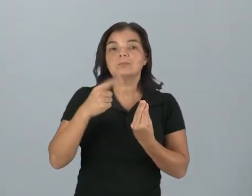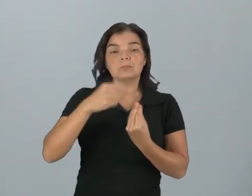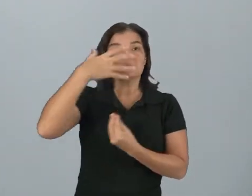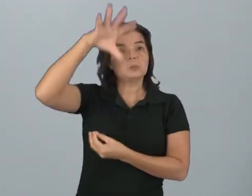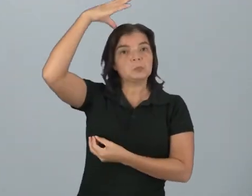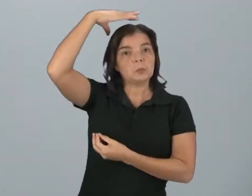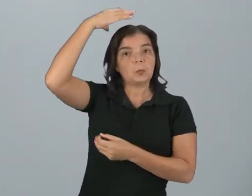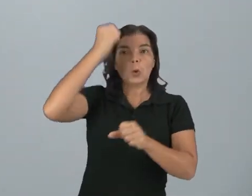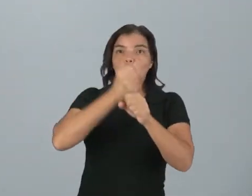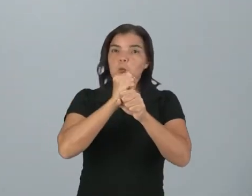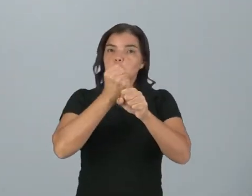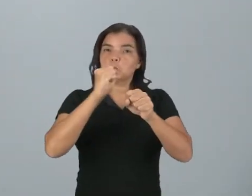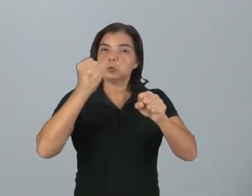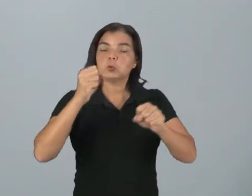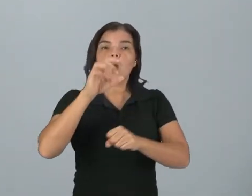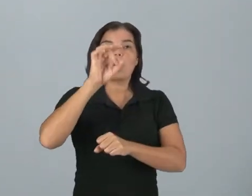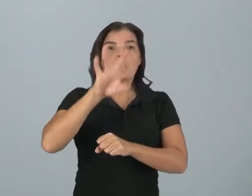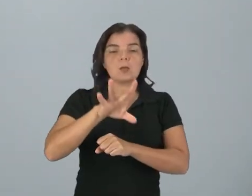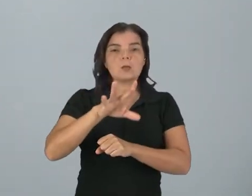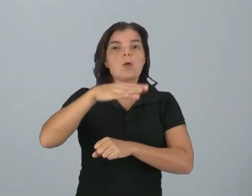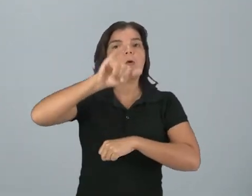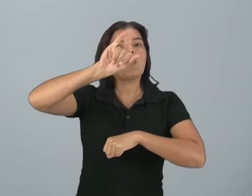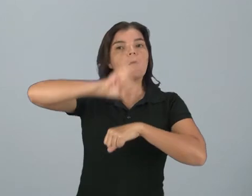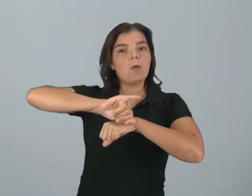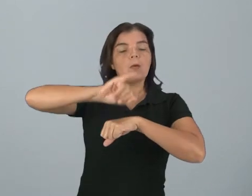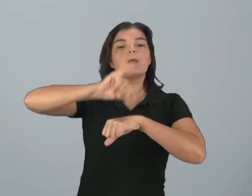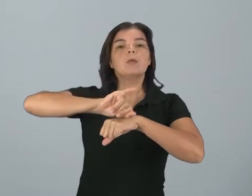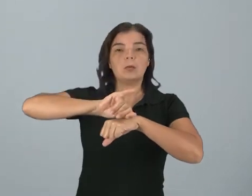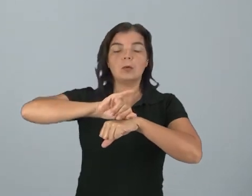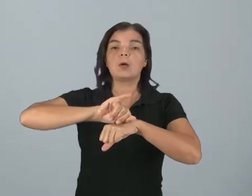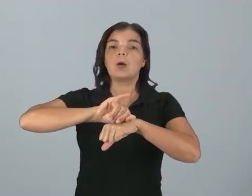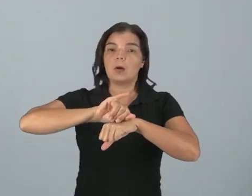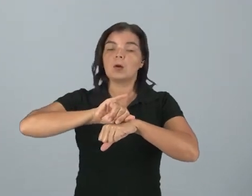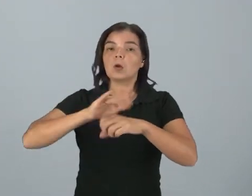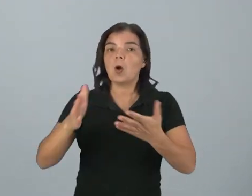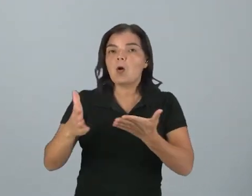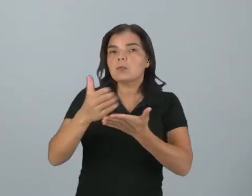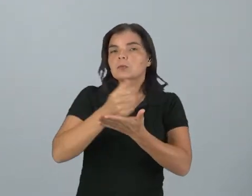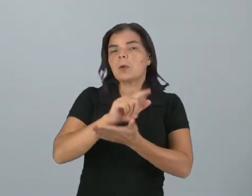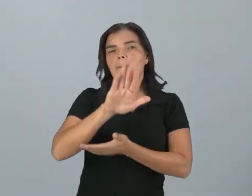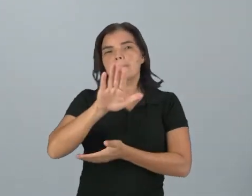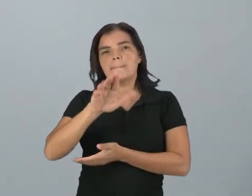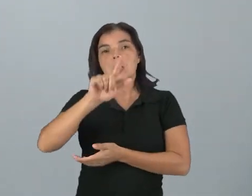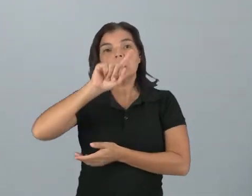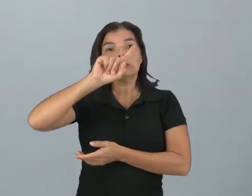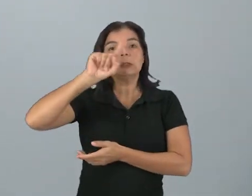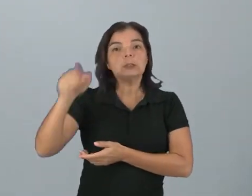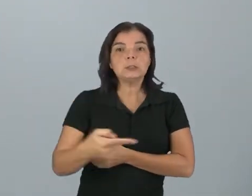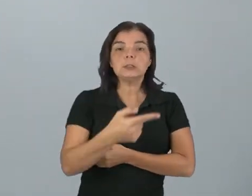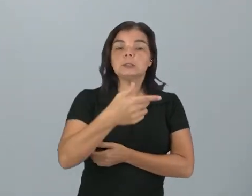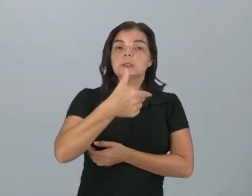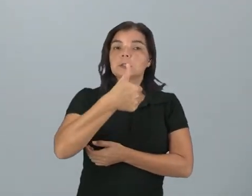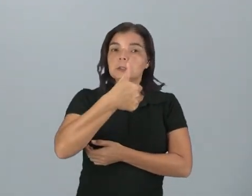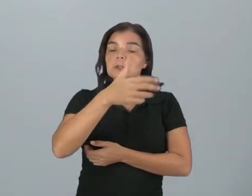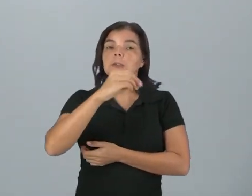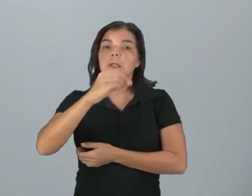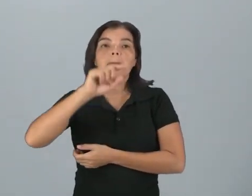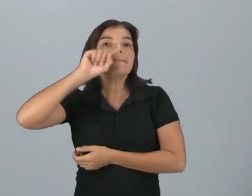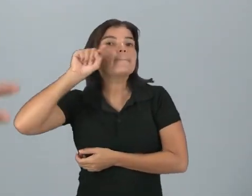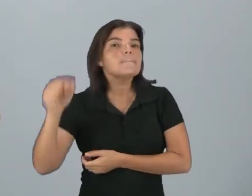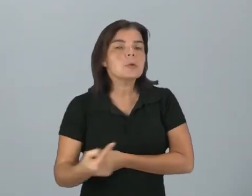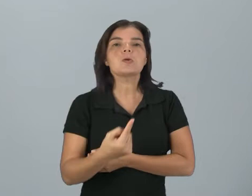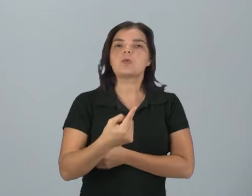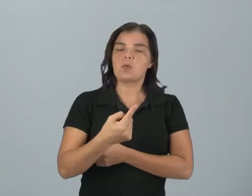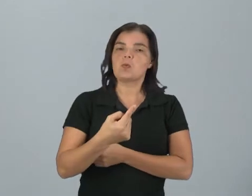império gigantesco, somente a capital abrigava cerca de 100 mil habitantes. Então, é um